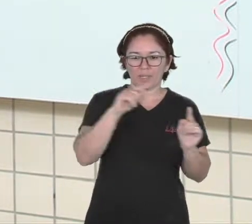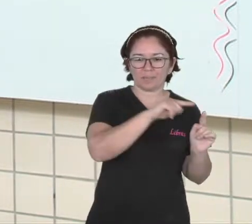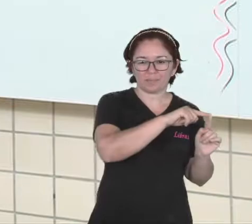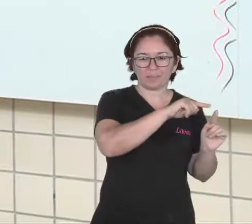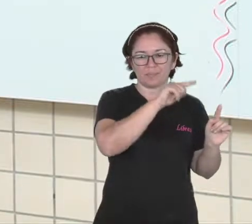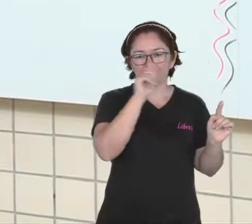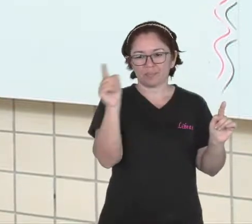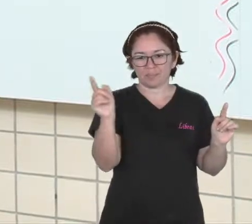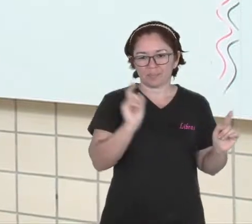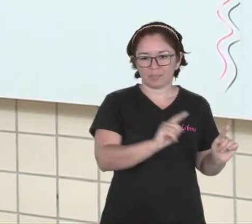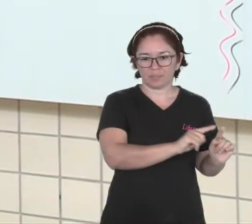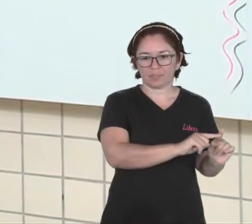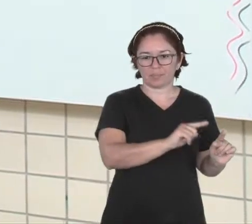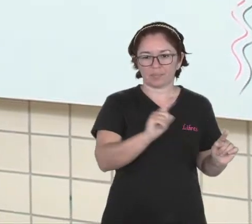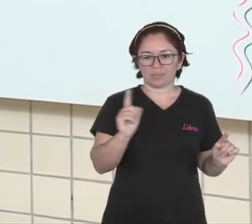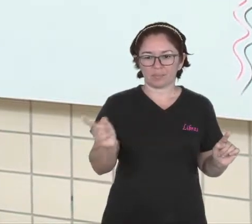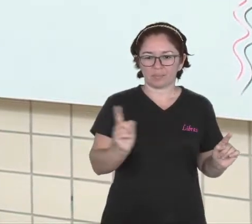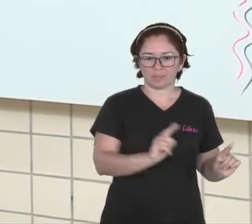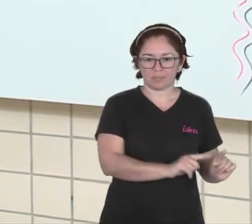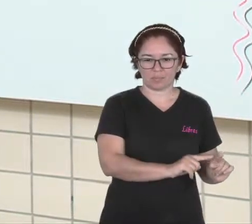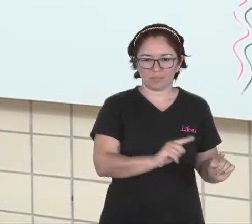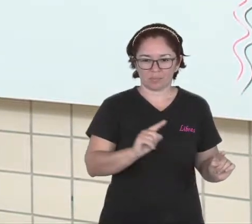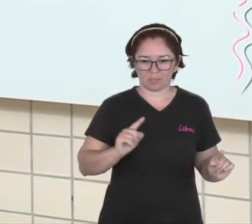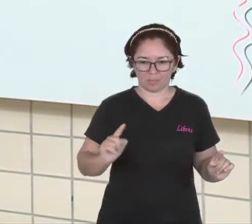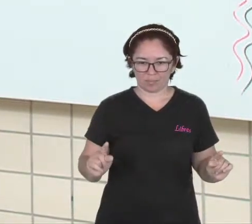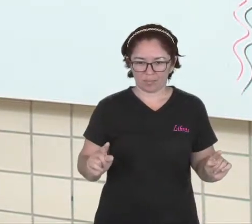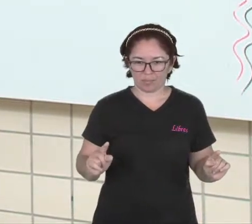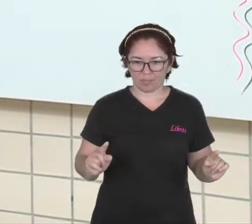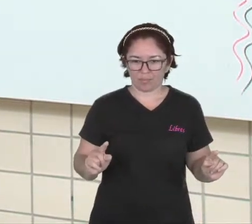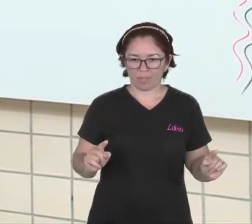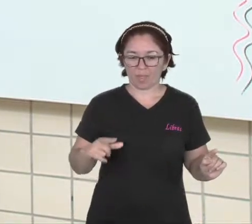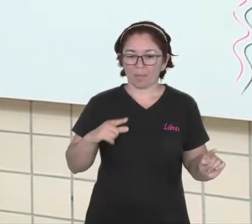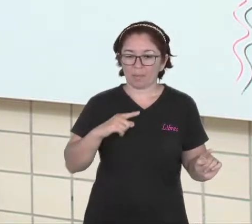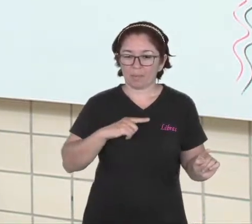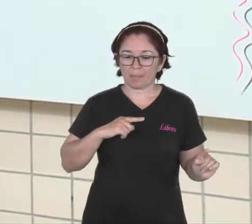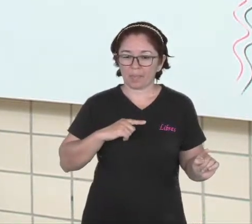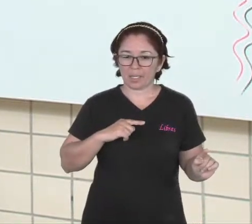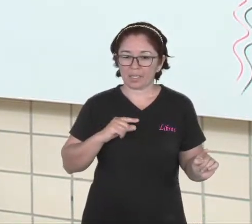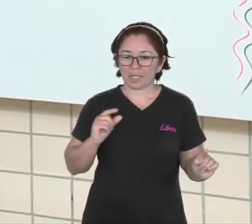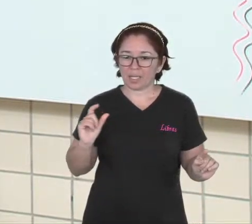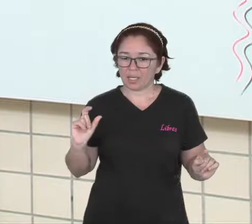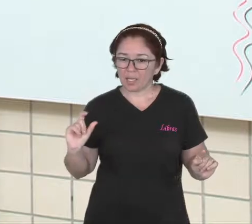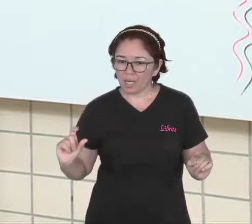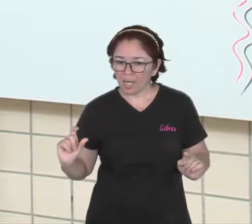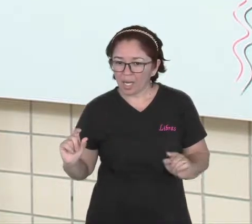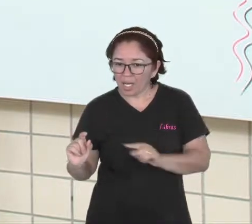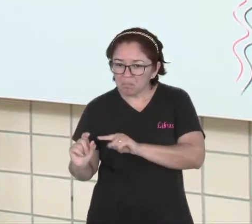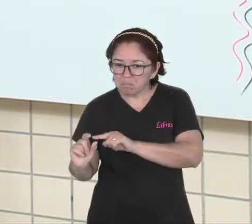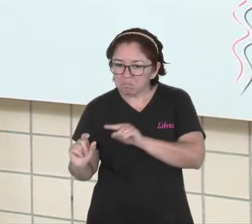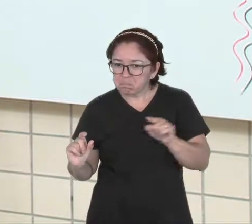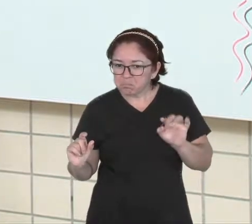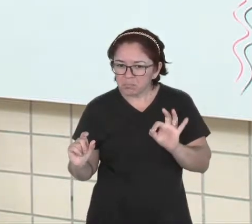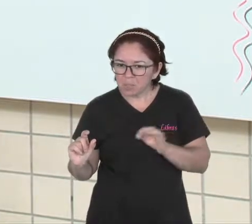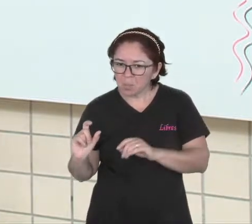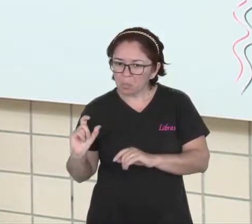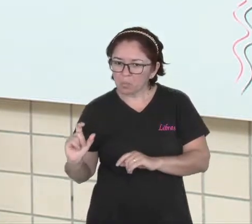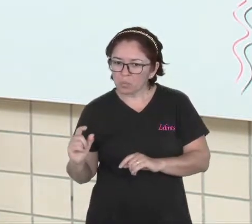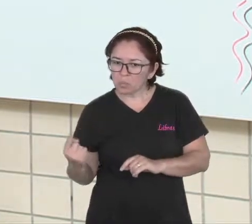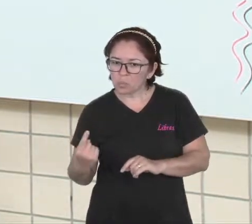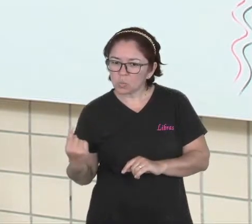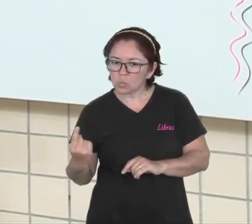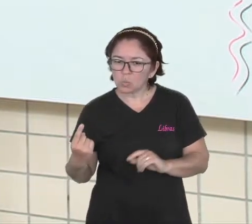ficaram elementos sem ser associados tanto no conjunto A quanto no conjunto B. Então aqui eu posso garantir que houve